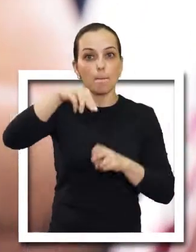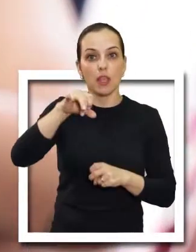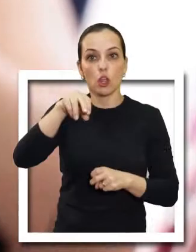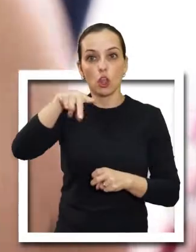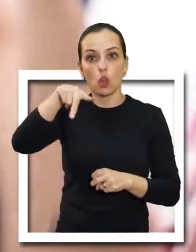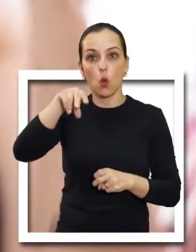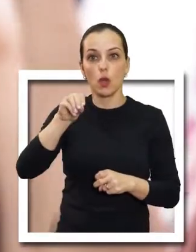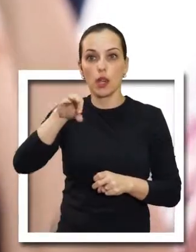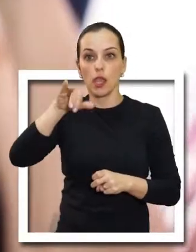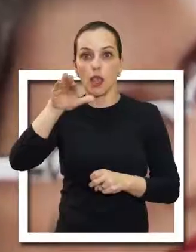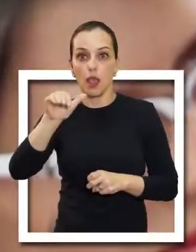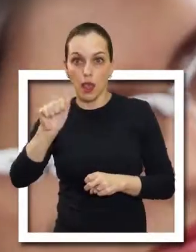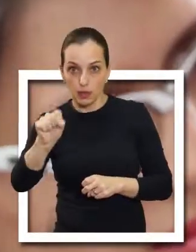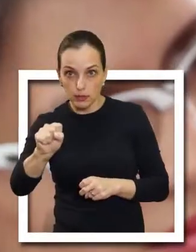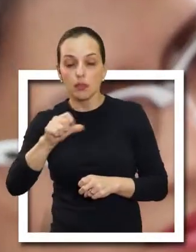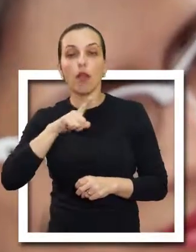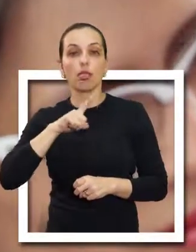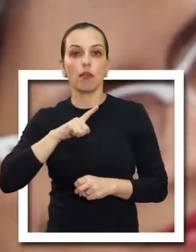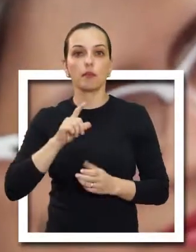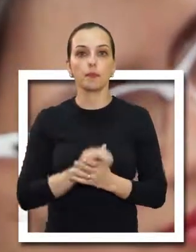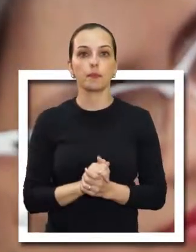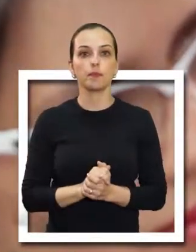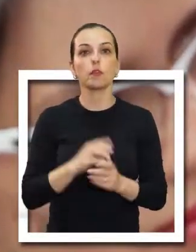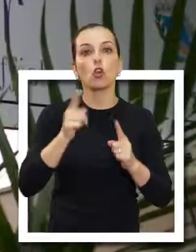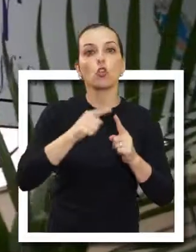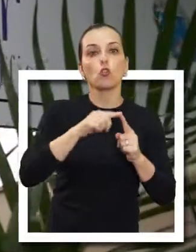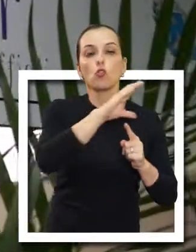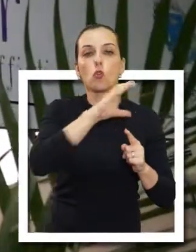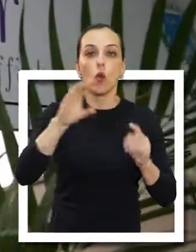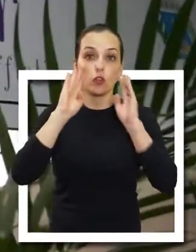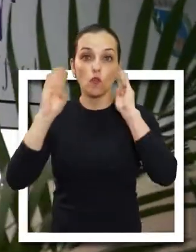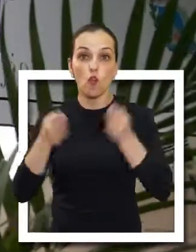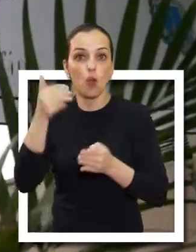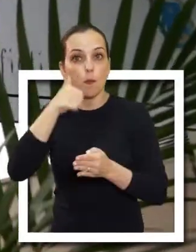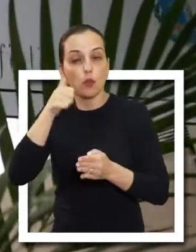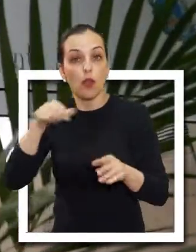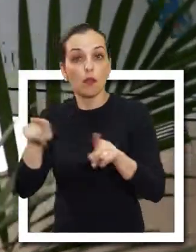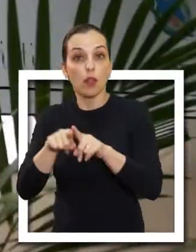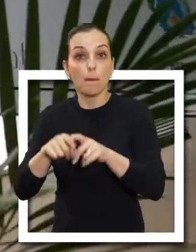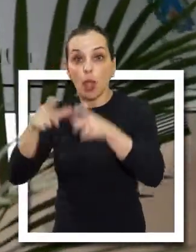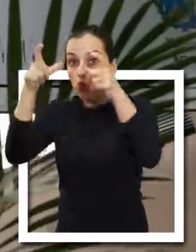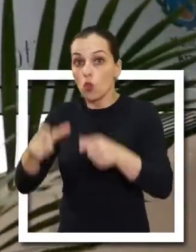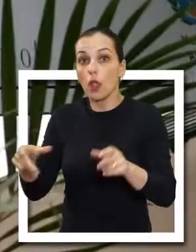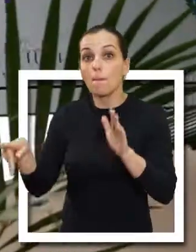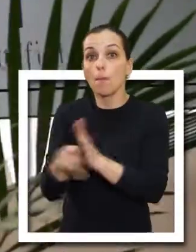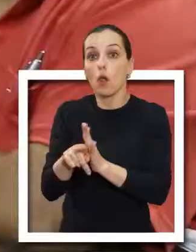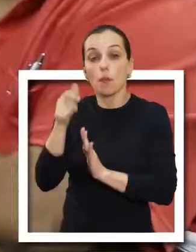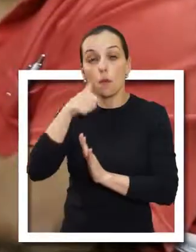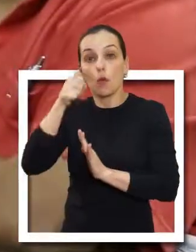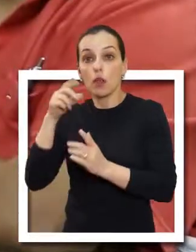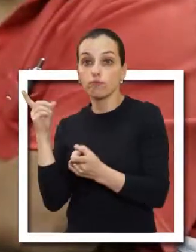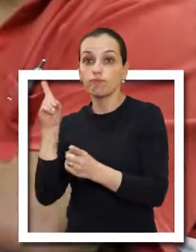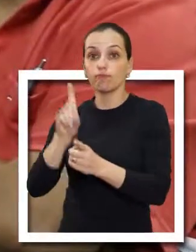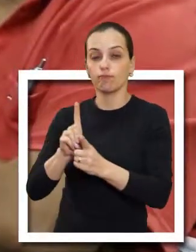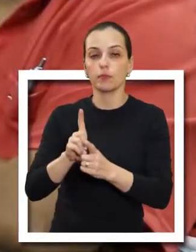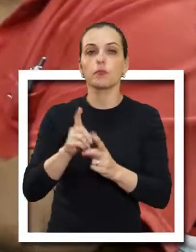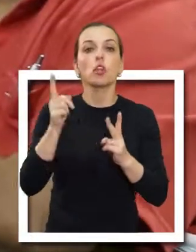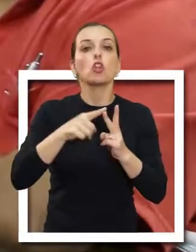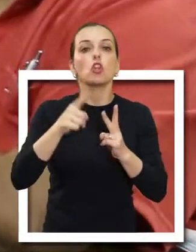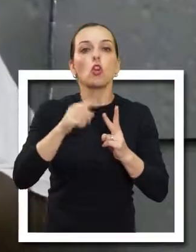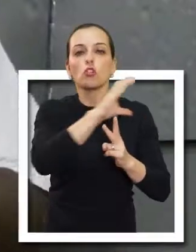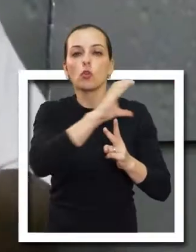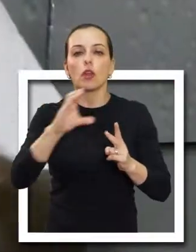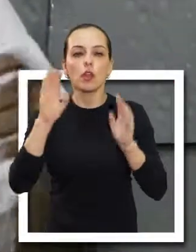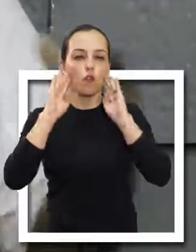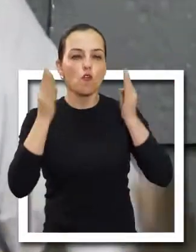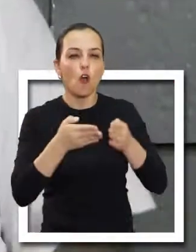Coordenadoria Executiva de Políticas Públicas para Mulheres e o Centro de Referência da Mulher, Eleiete Safiotti, Coordenadoria Executiva